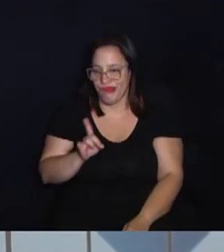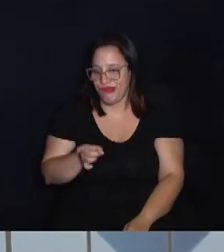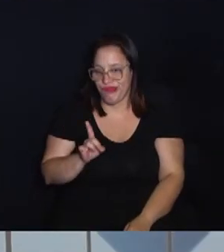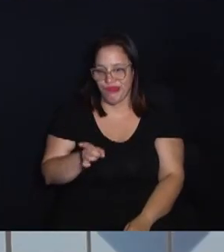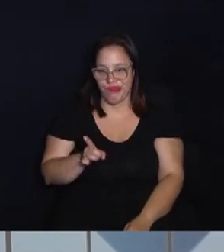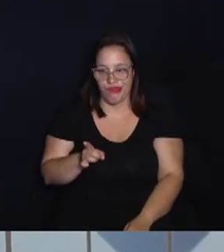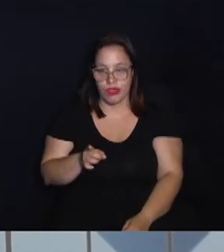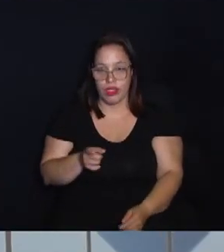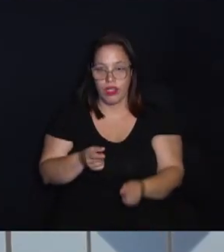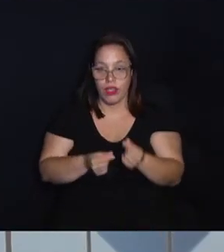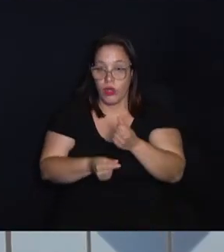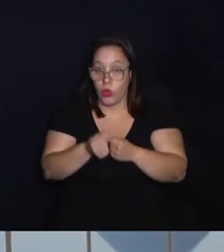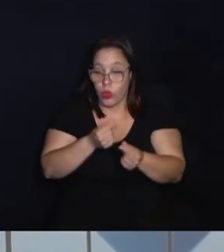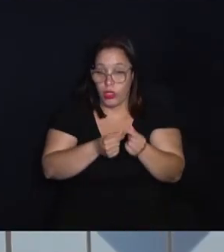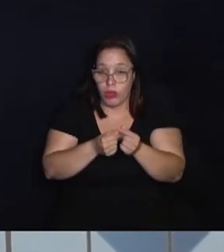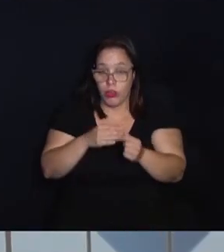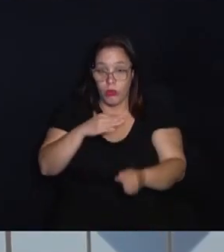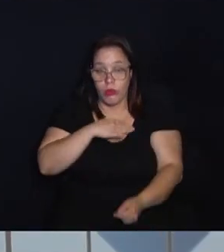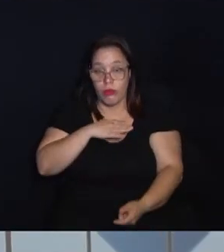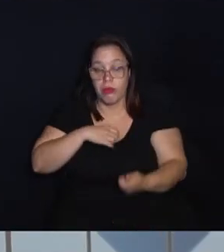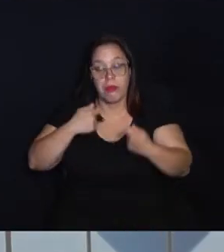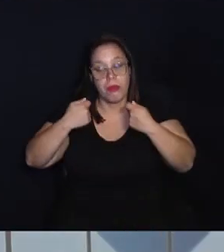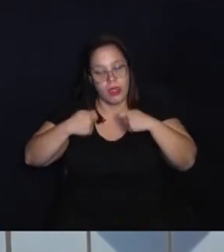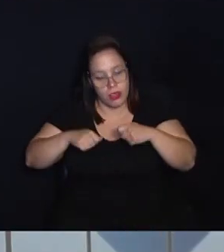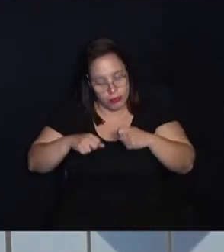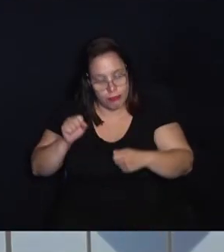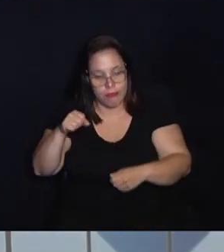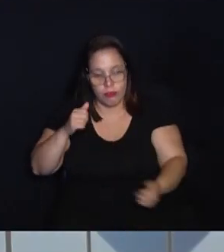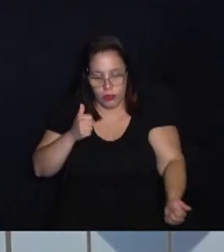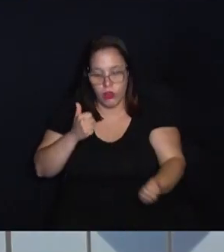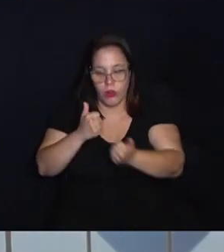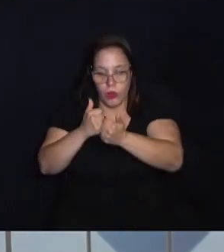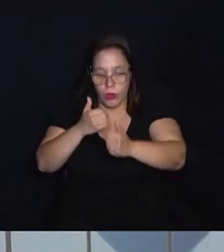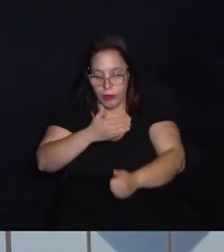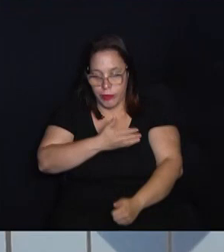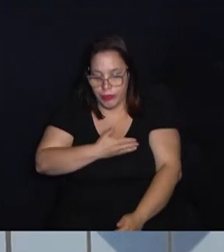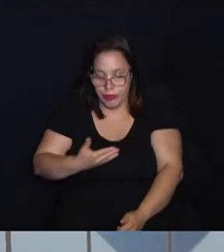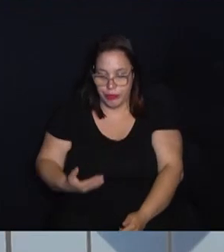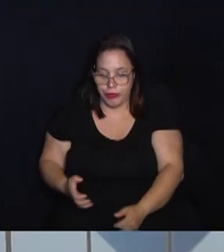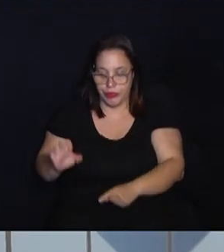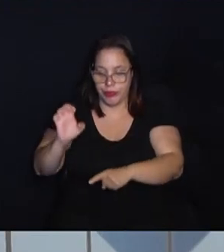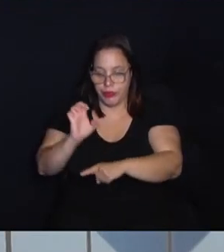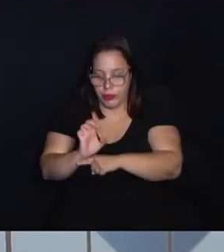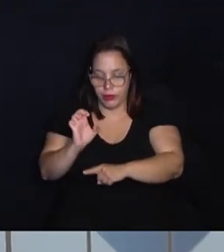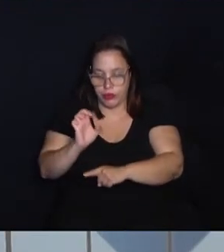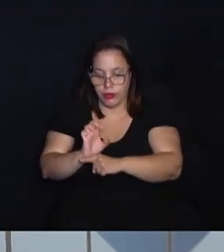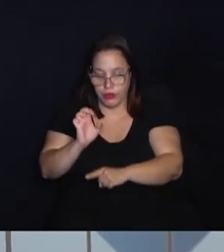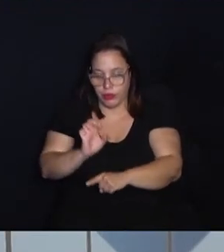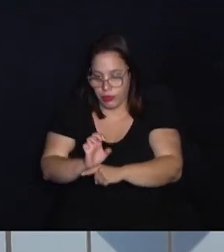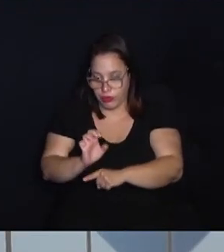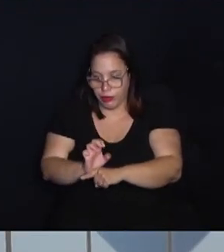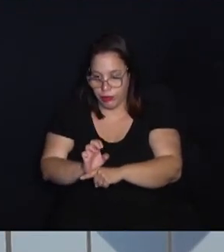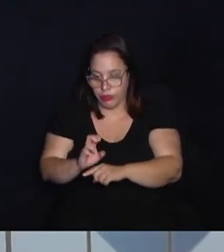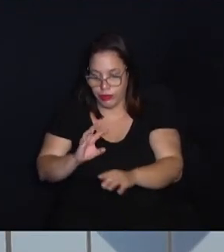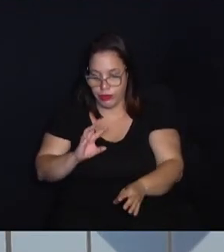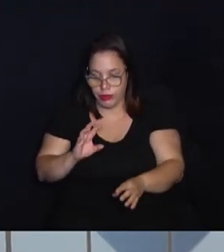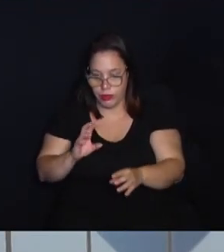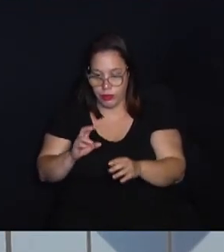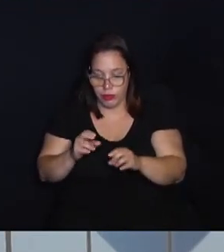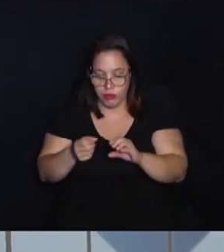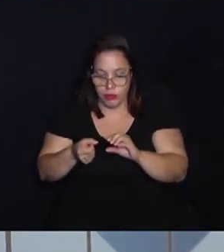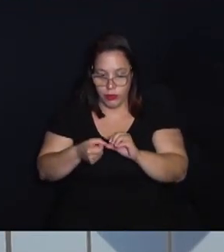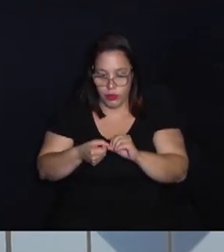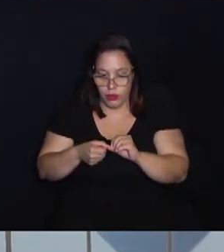dá conta de você fazer isso. Então a gente precisa sim da parceria do Estado e da União para enfrentar os principais problemas da